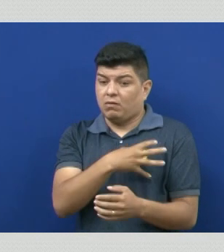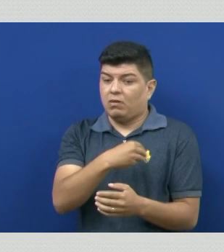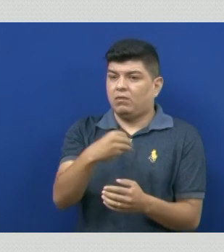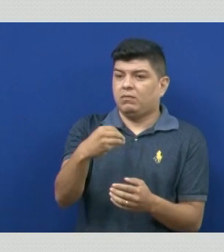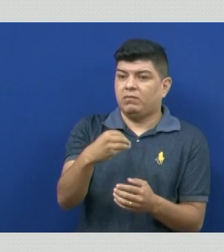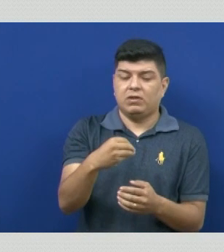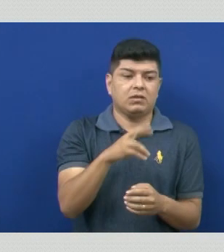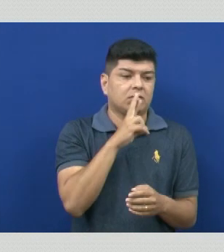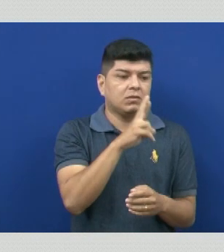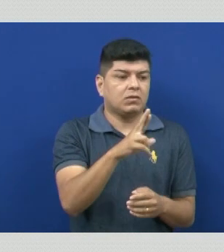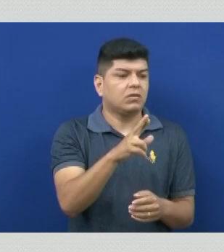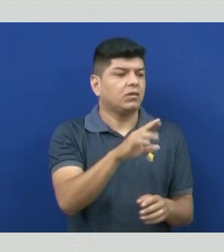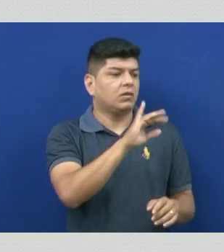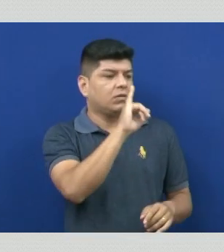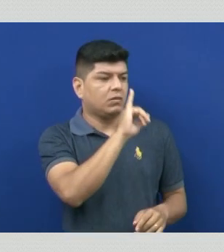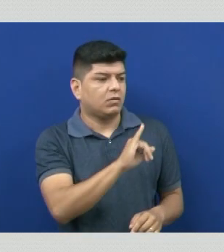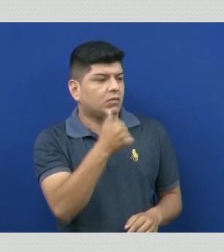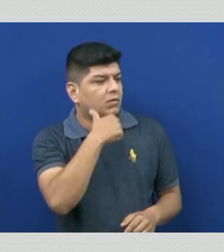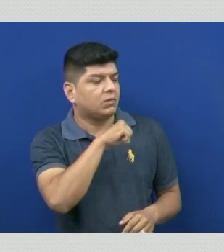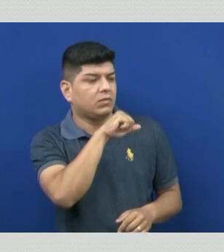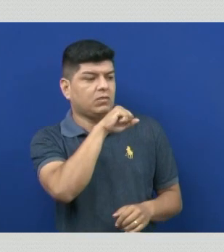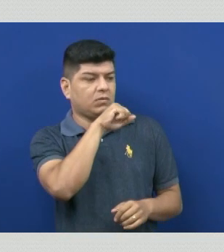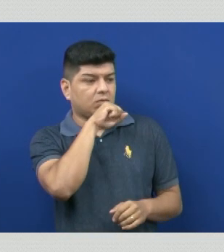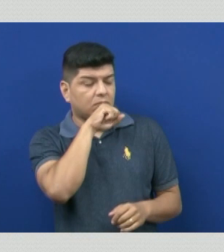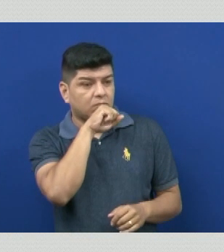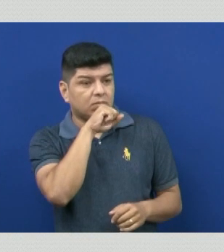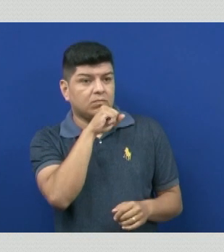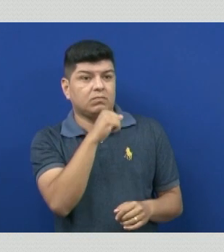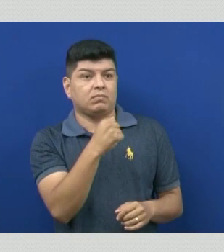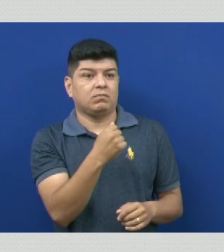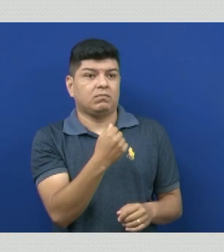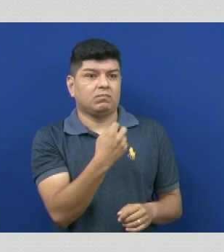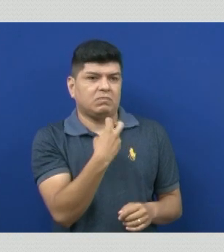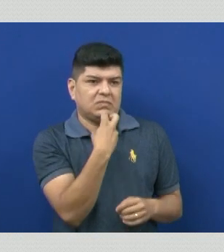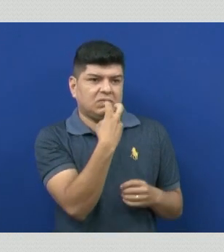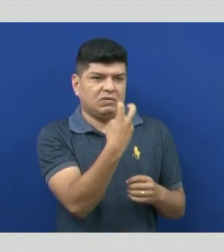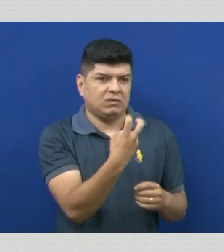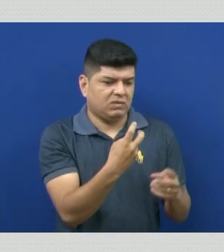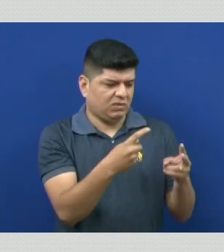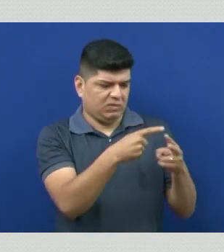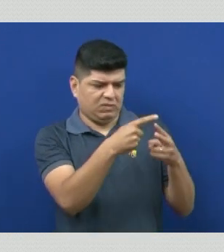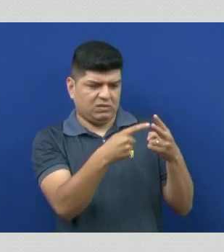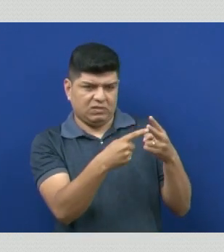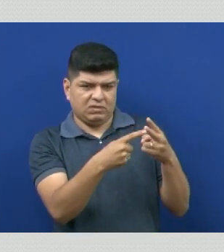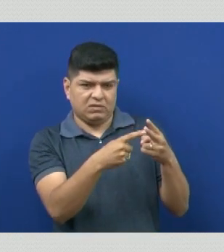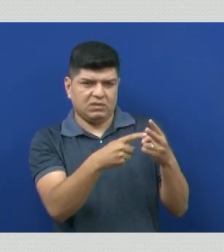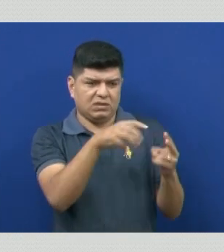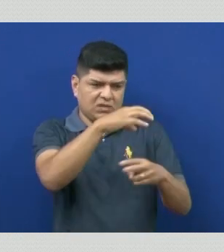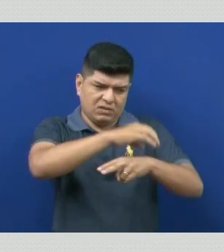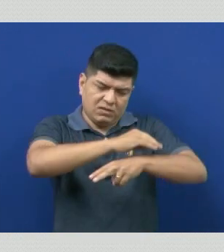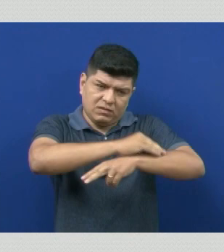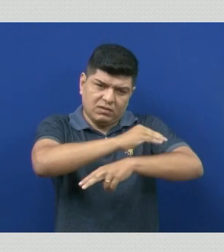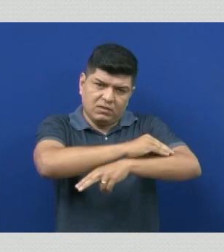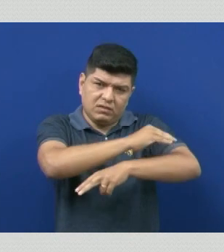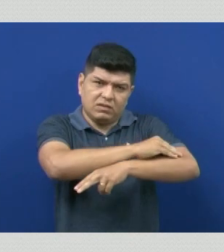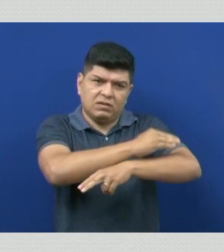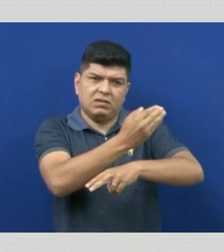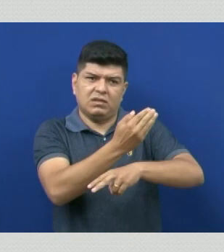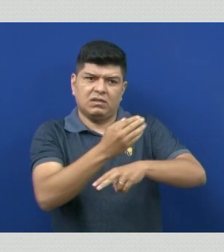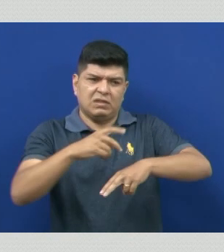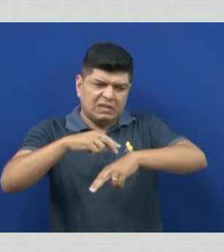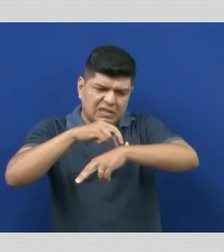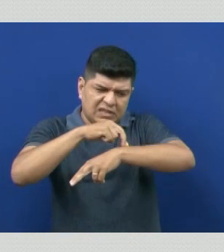minha mãe!" Respondeu a filha, expelindo 2 sapos e 2 víboras. "Ó céus!" exclamou a mãe. "Que